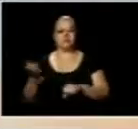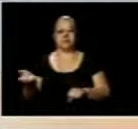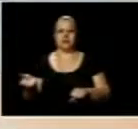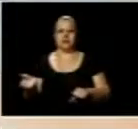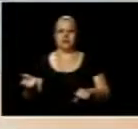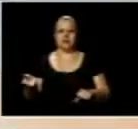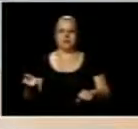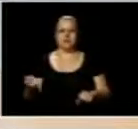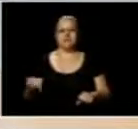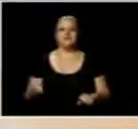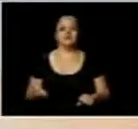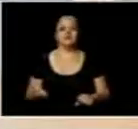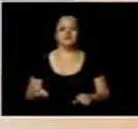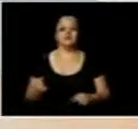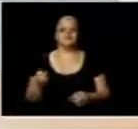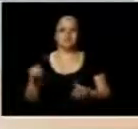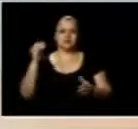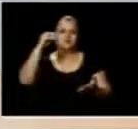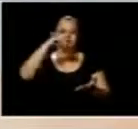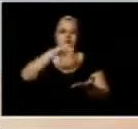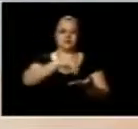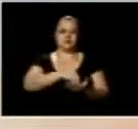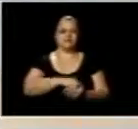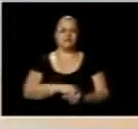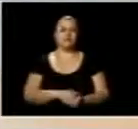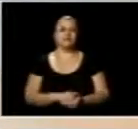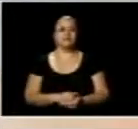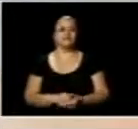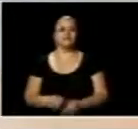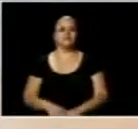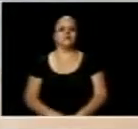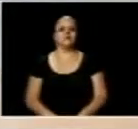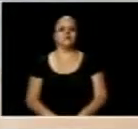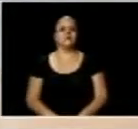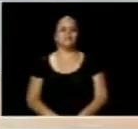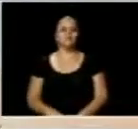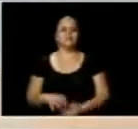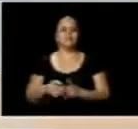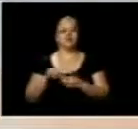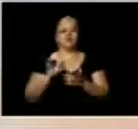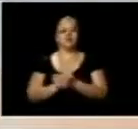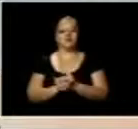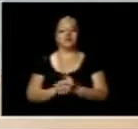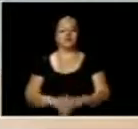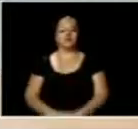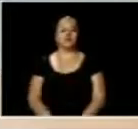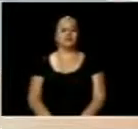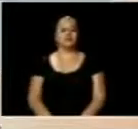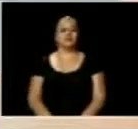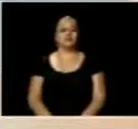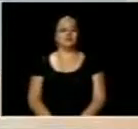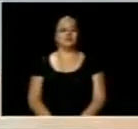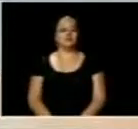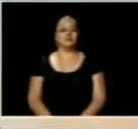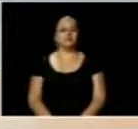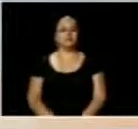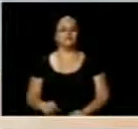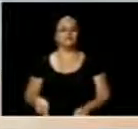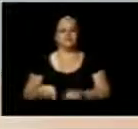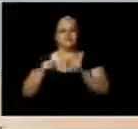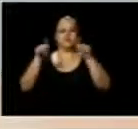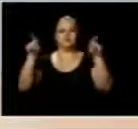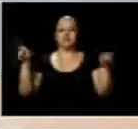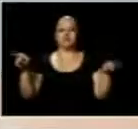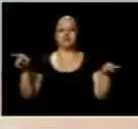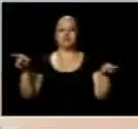porque o vereador Douglas Carbone, ele estava na propaganda do shopping e na compra a diretora nomeada, será